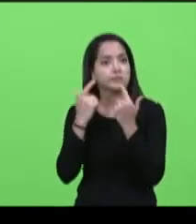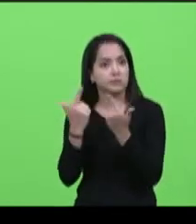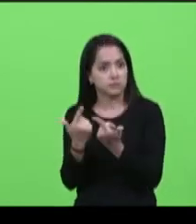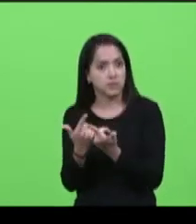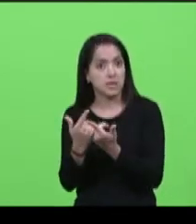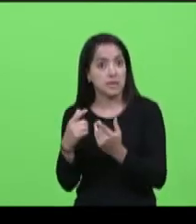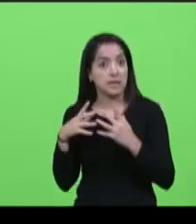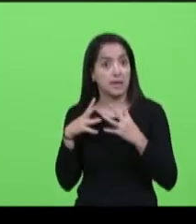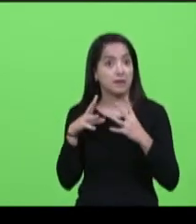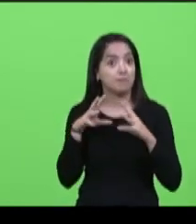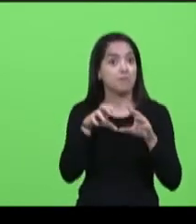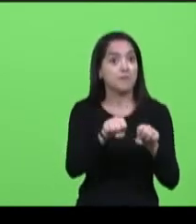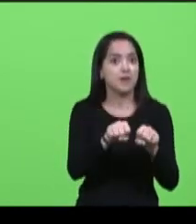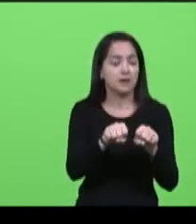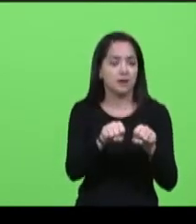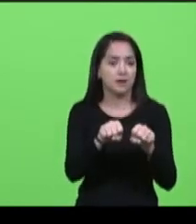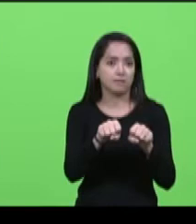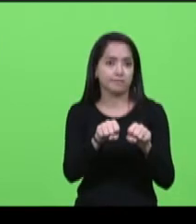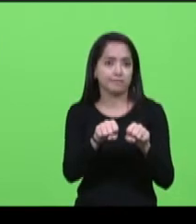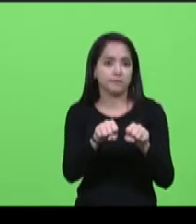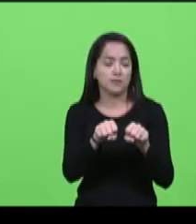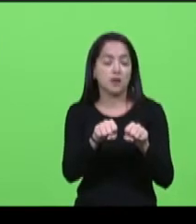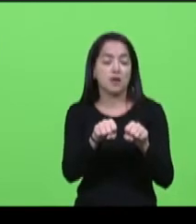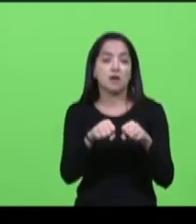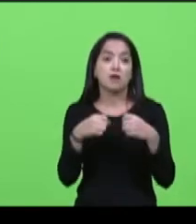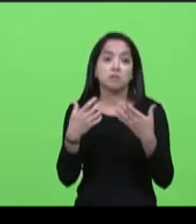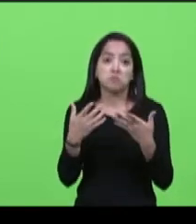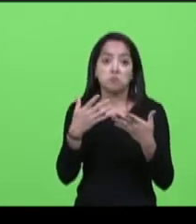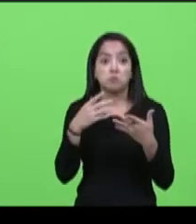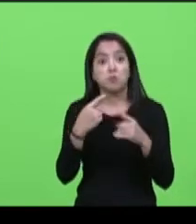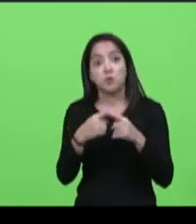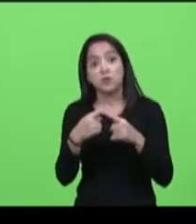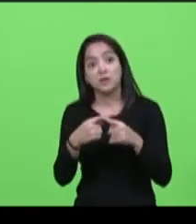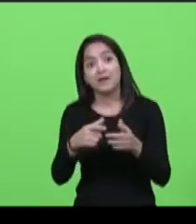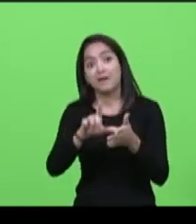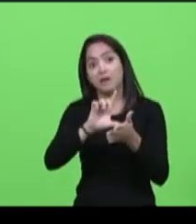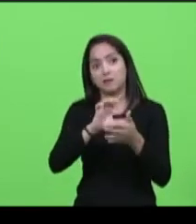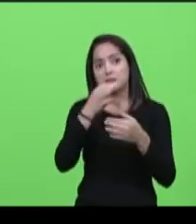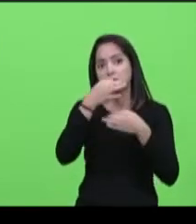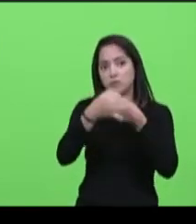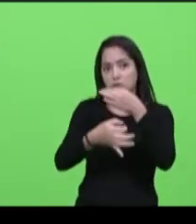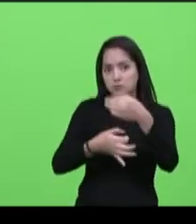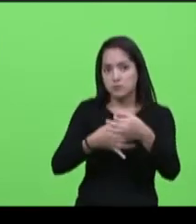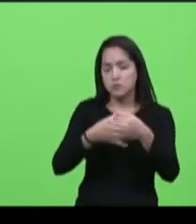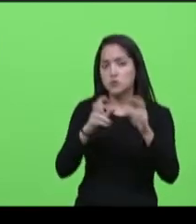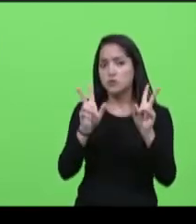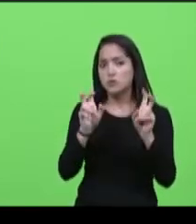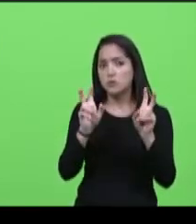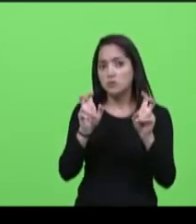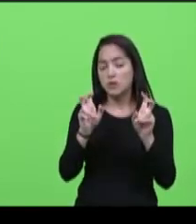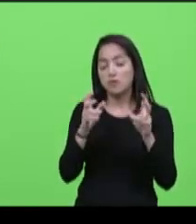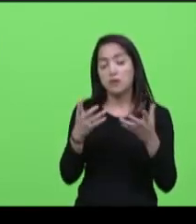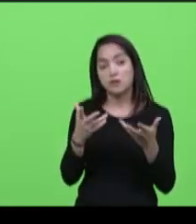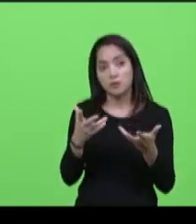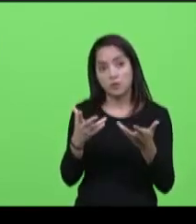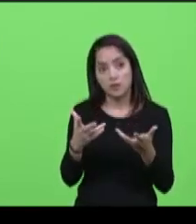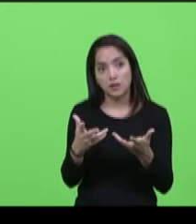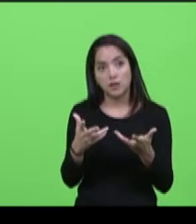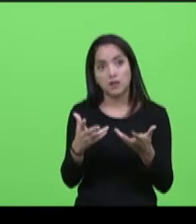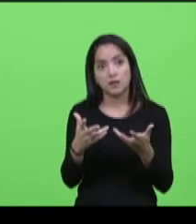eu ter expressado, simplesmente, dado a minha opinião sobre um assunto. Então, quero aqui deixar